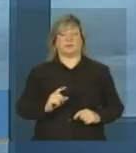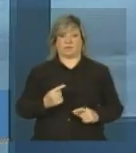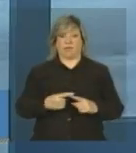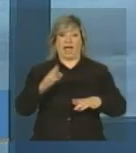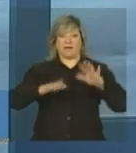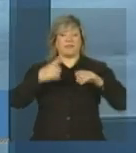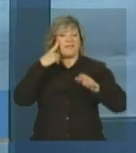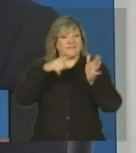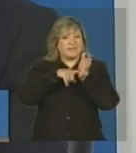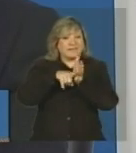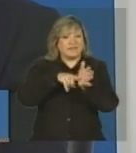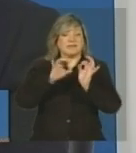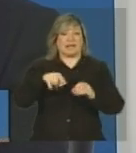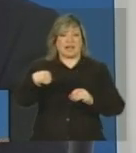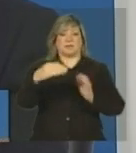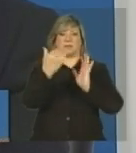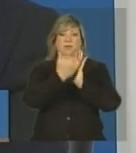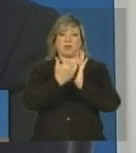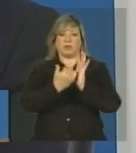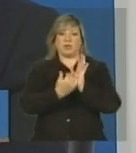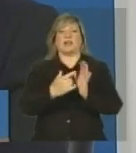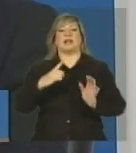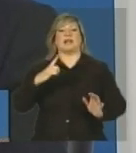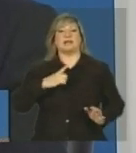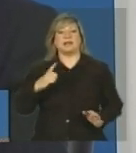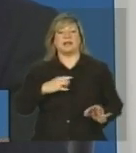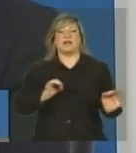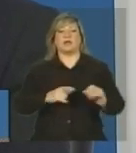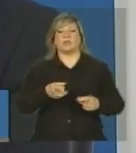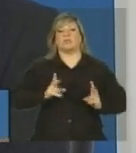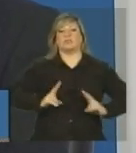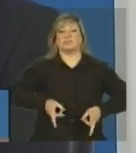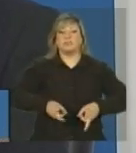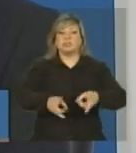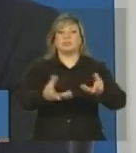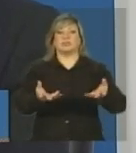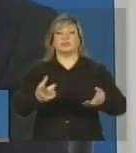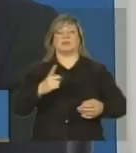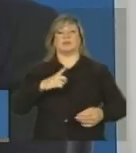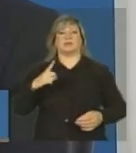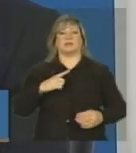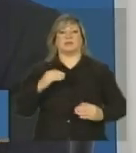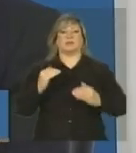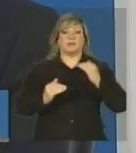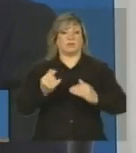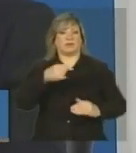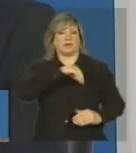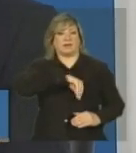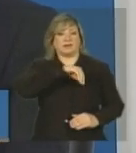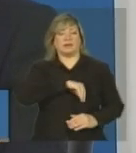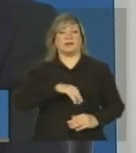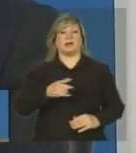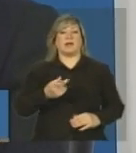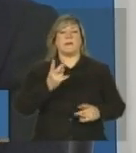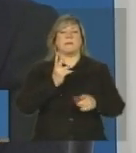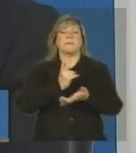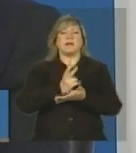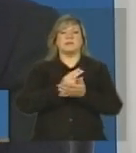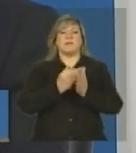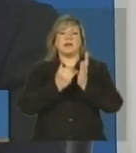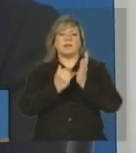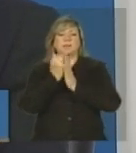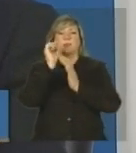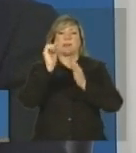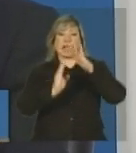vezes, o programa tem mecanismos de permanência, de flutuação de renda, que permitem que o beneficiário, mesmo quando saia um pouquinho